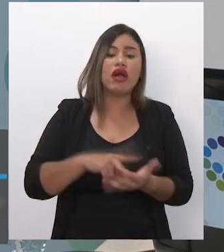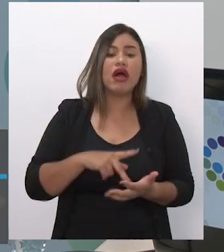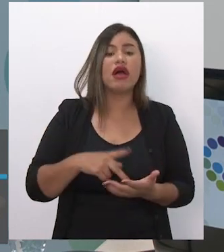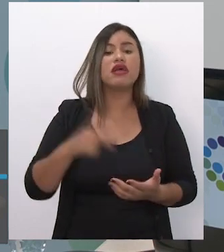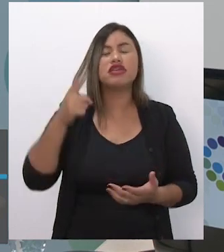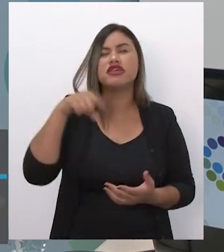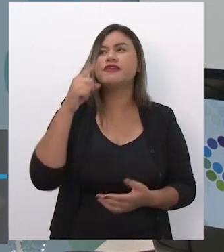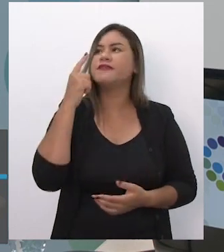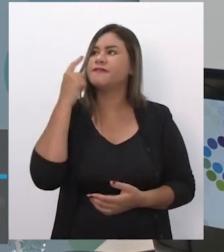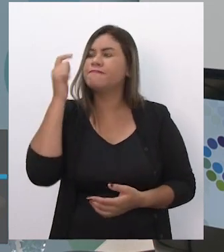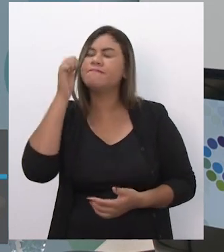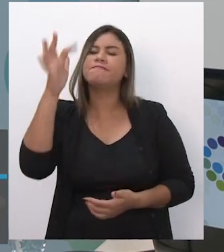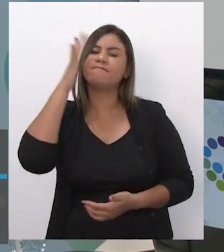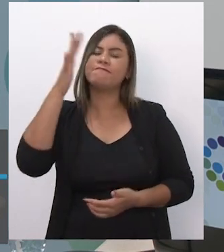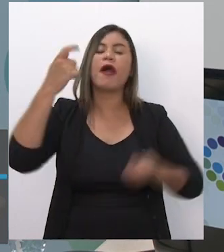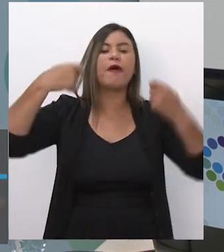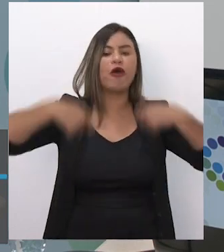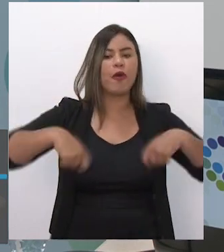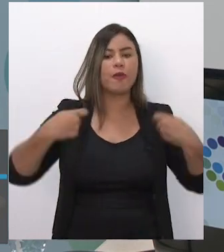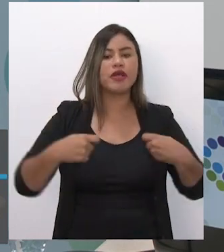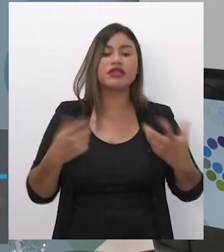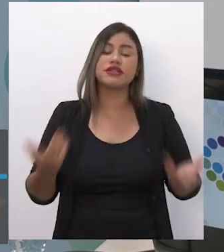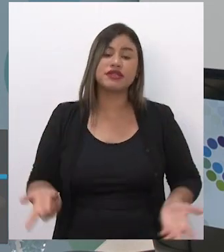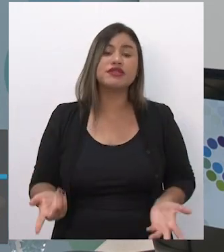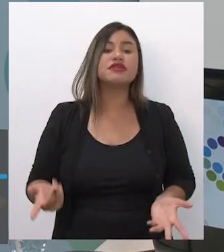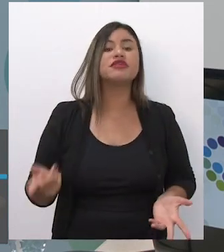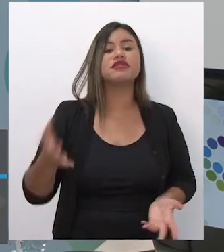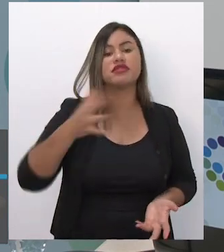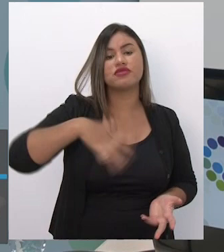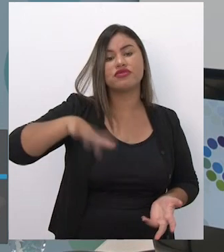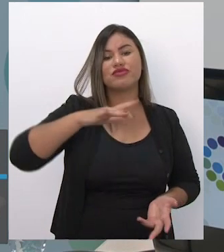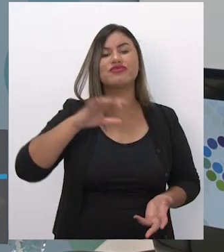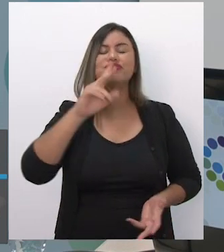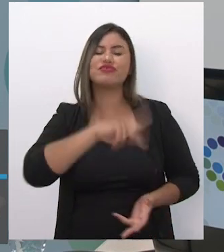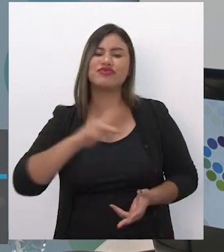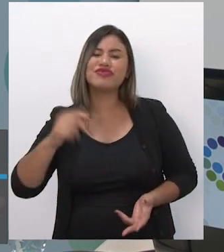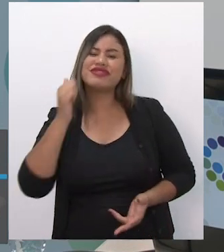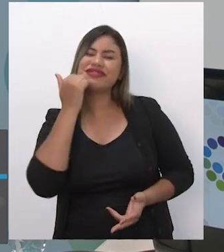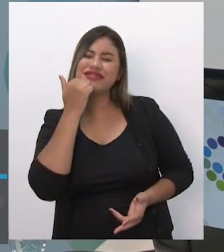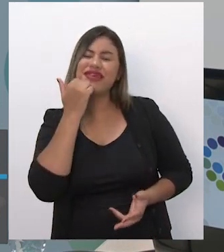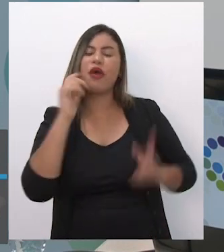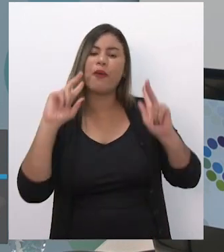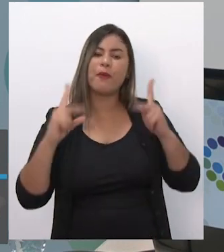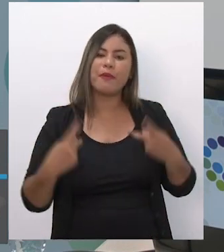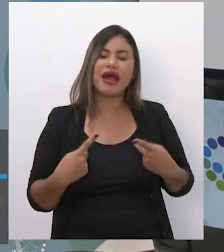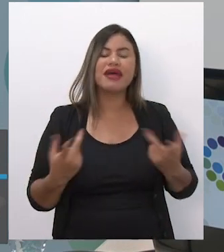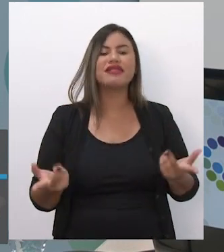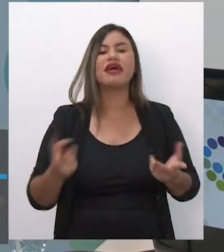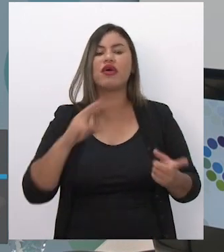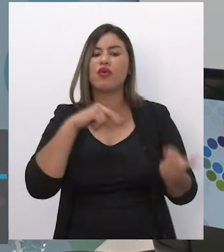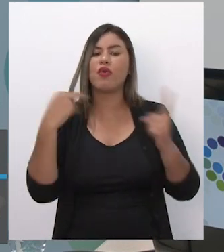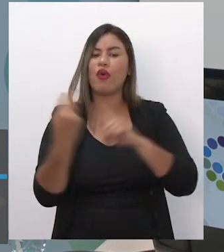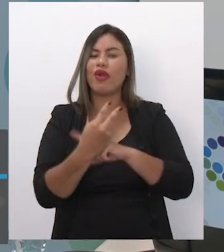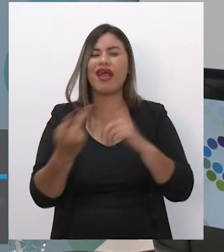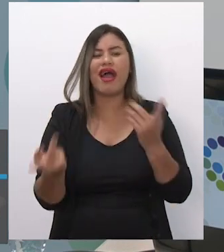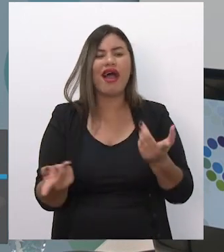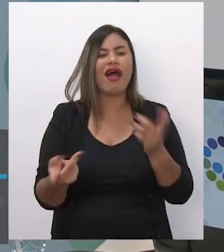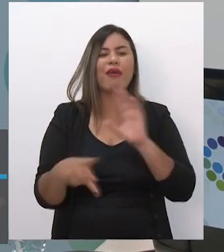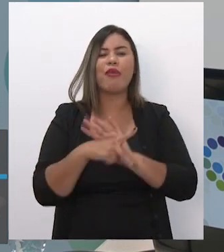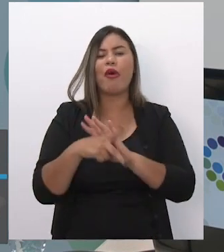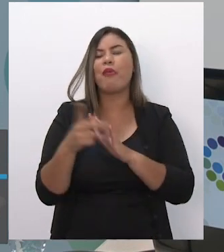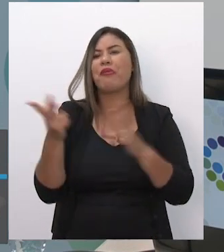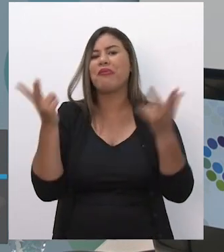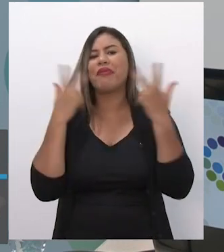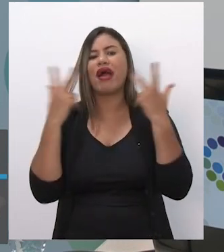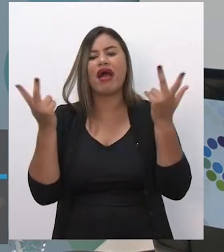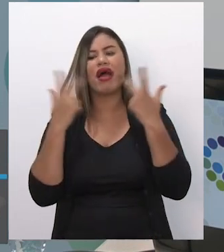dessas questões. E aí, como professores da área de ciências humanas, tem aqueles que têm um olhar mais voltado para a